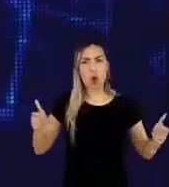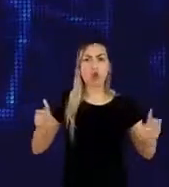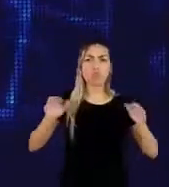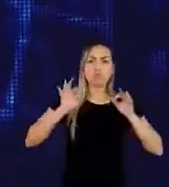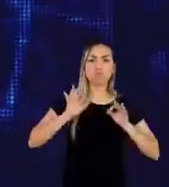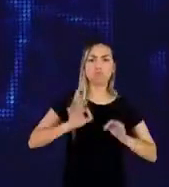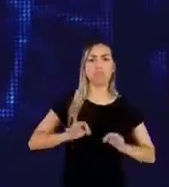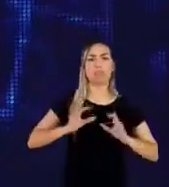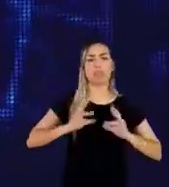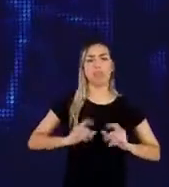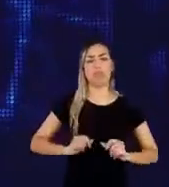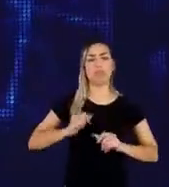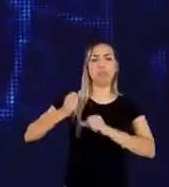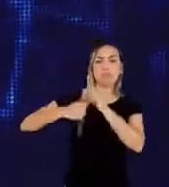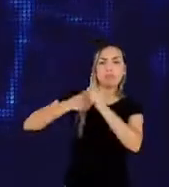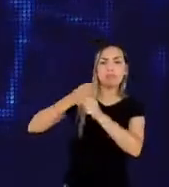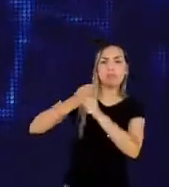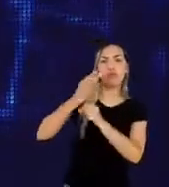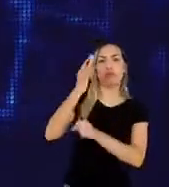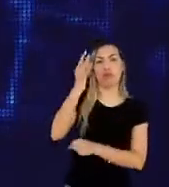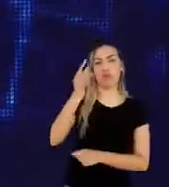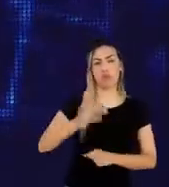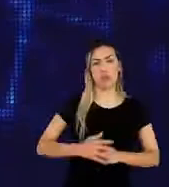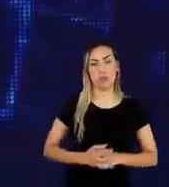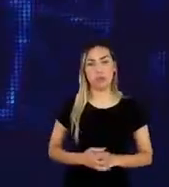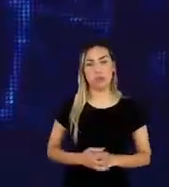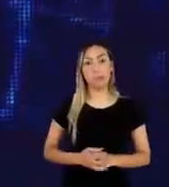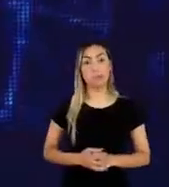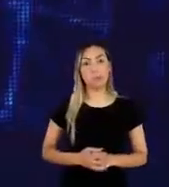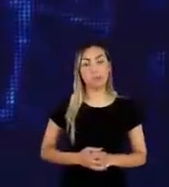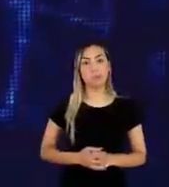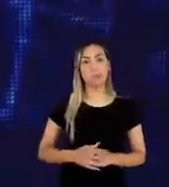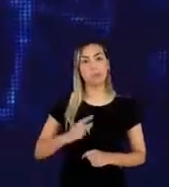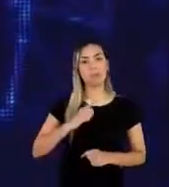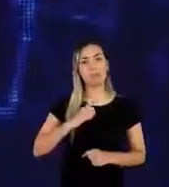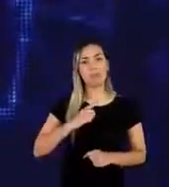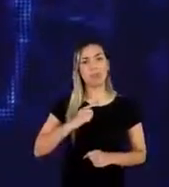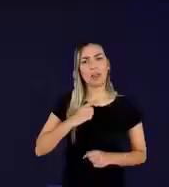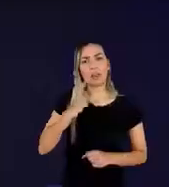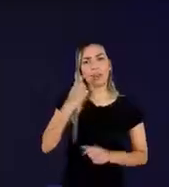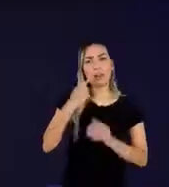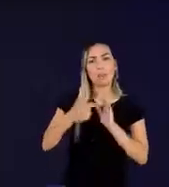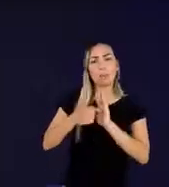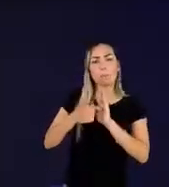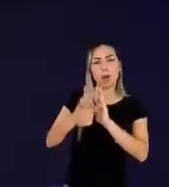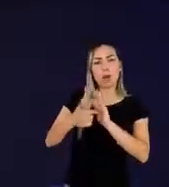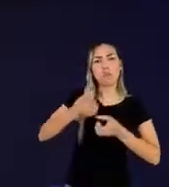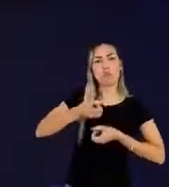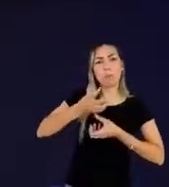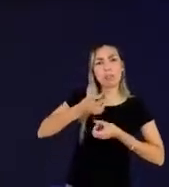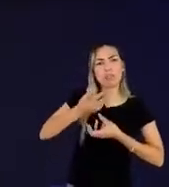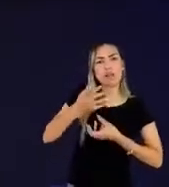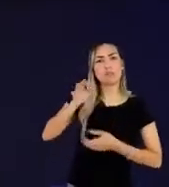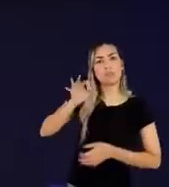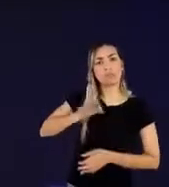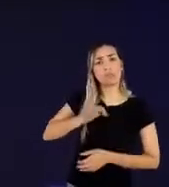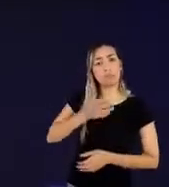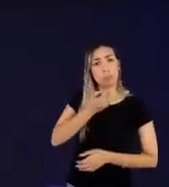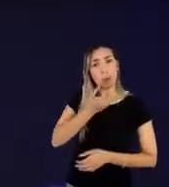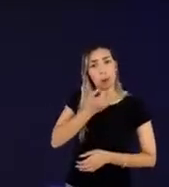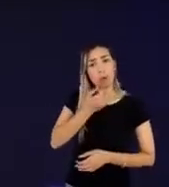nos próximos anos. Tem alguns dados interessantes e, diria, positivos. Acho que o que a gente vê é que a